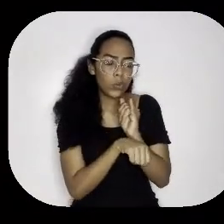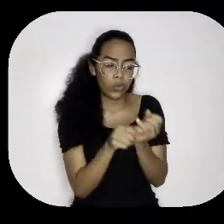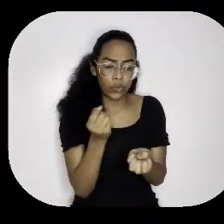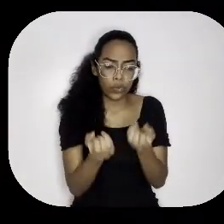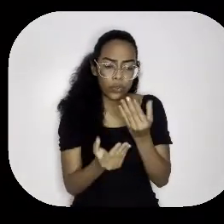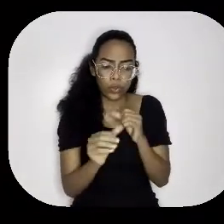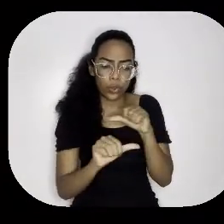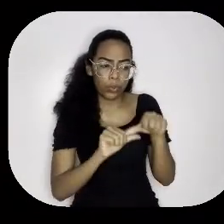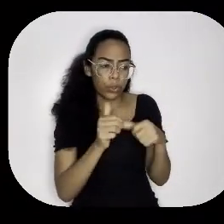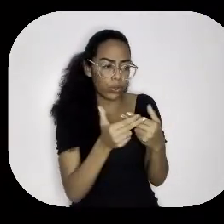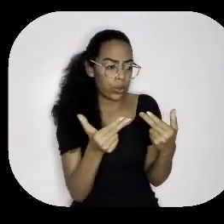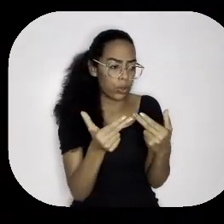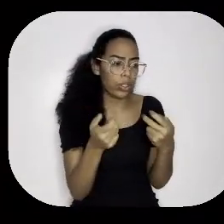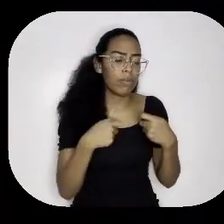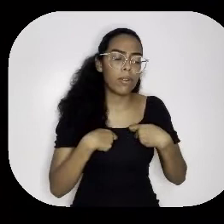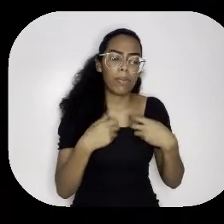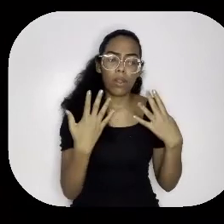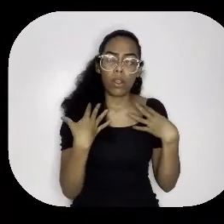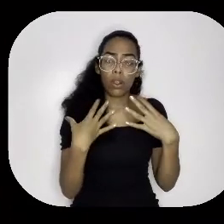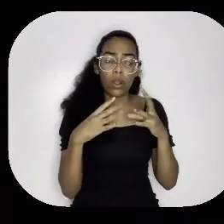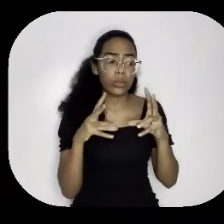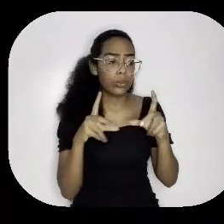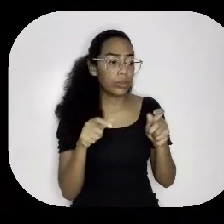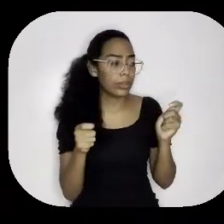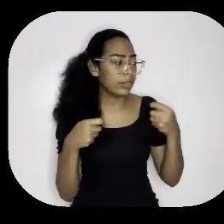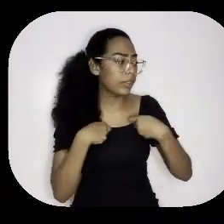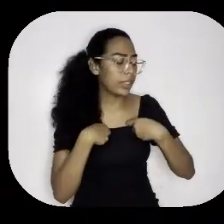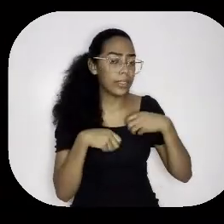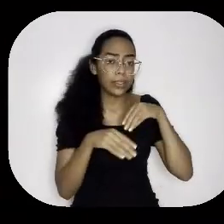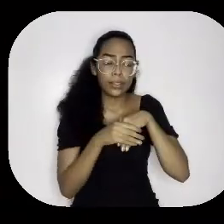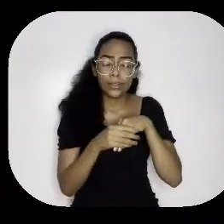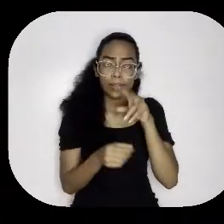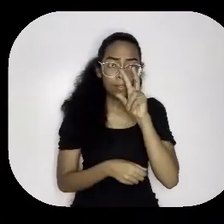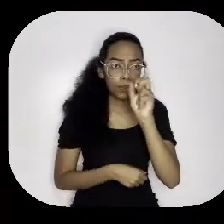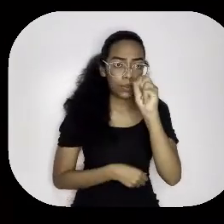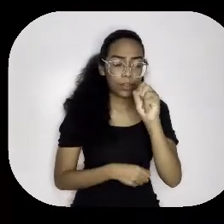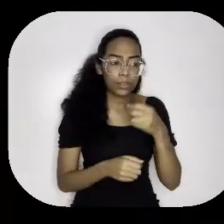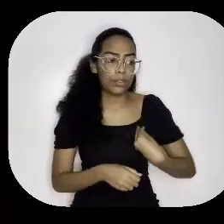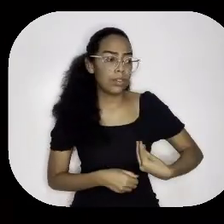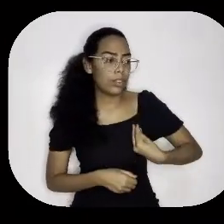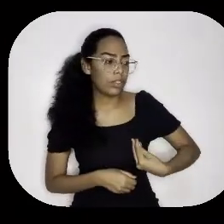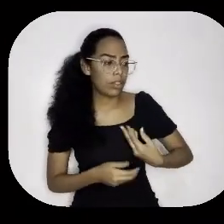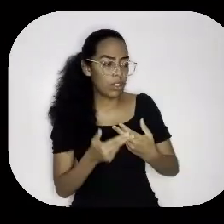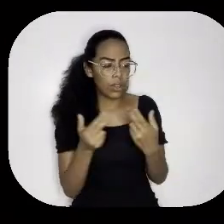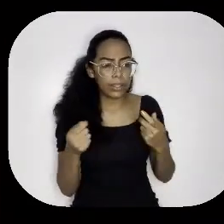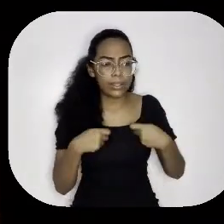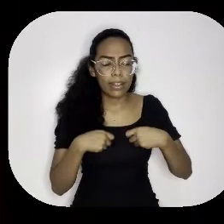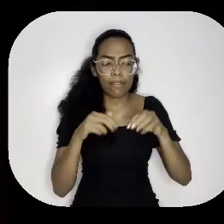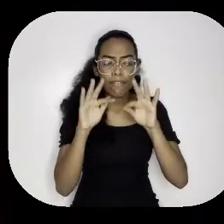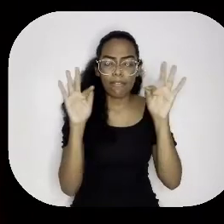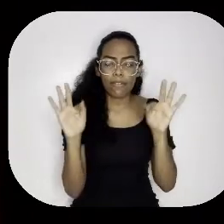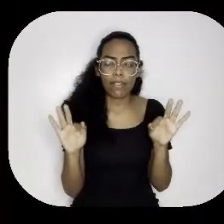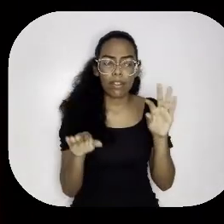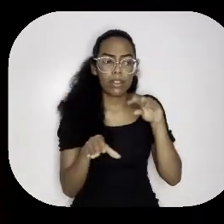transforma tudo em seu calor. A terra abriga o que quiser florar. Viva a graça de viver